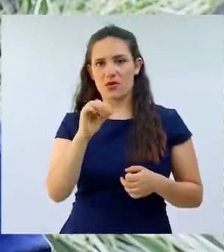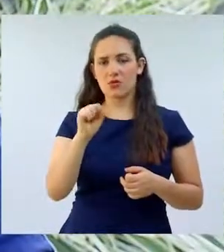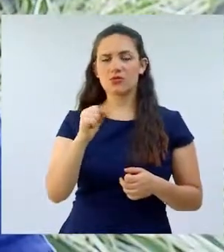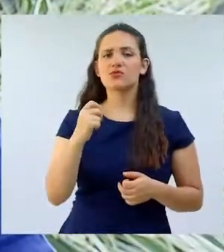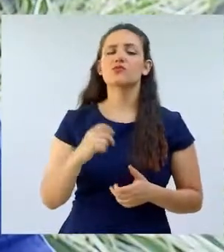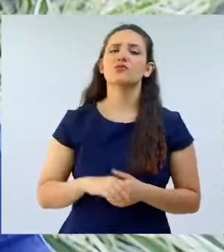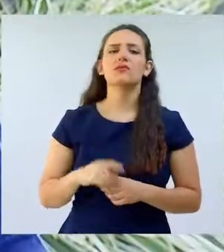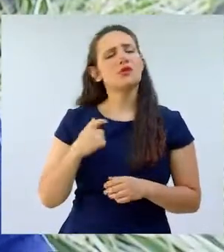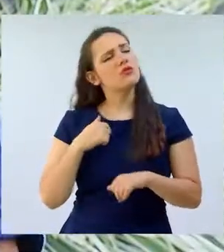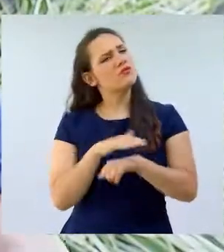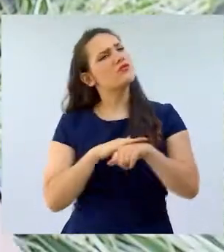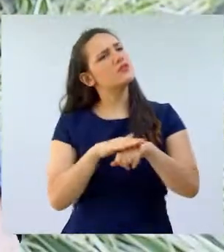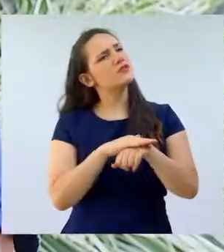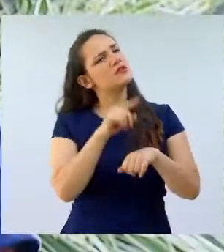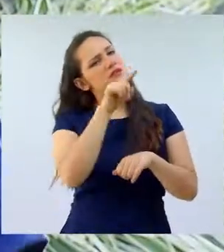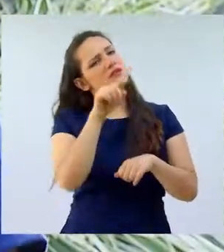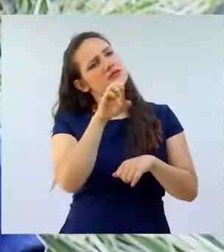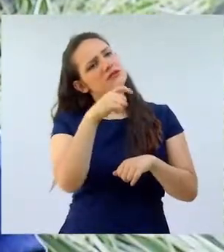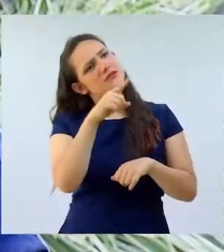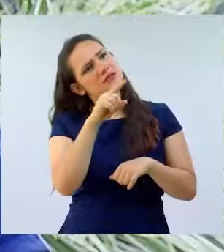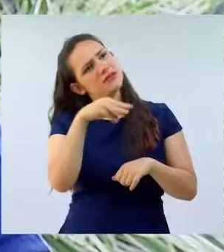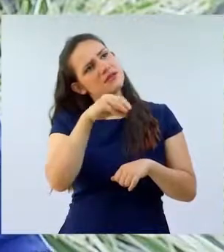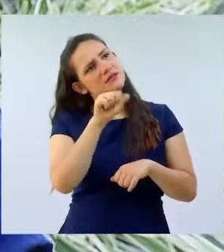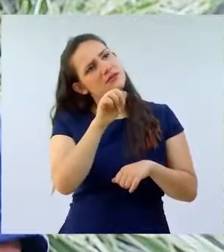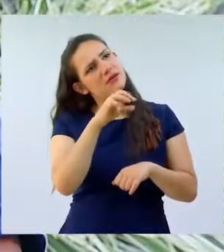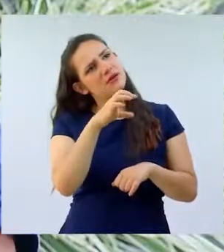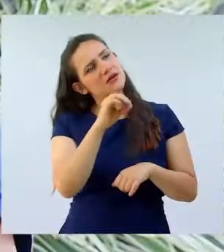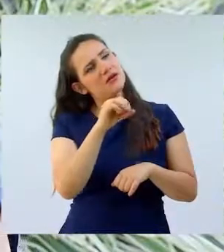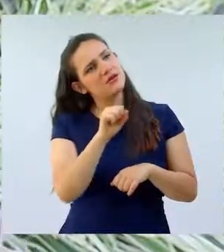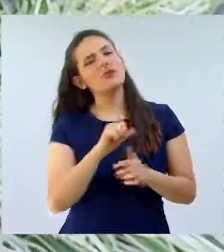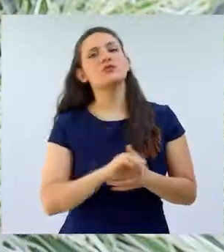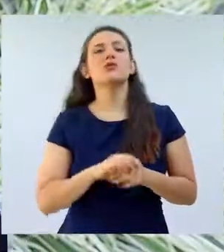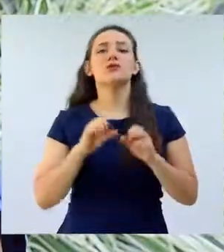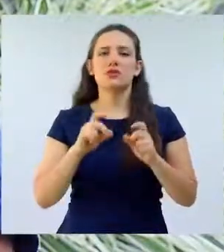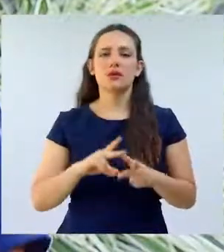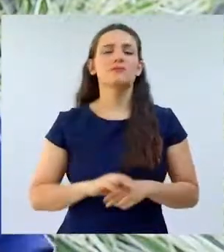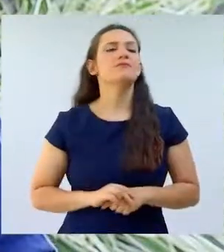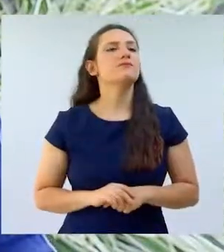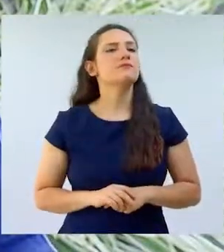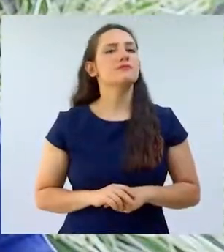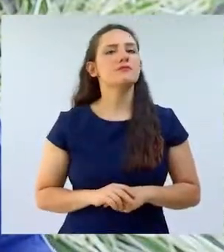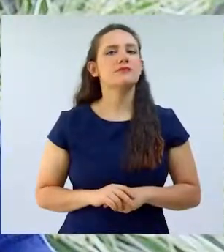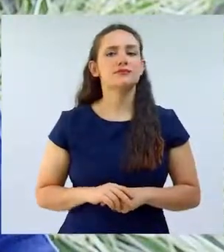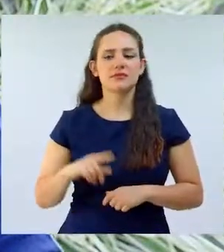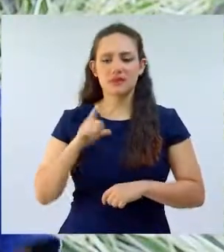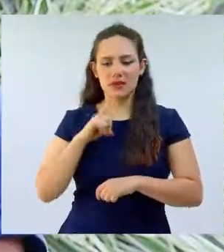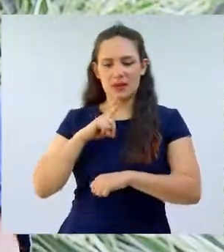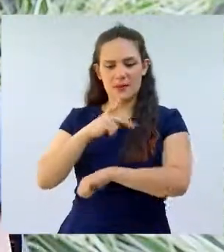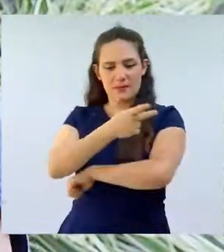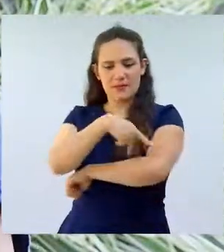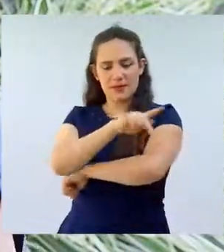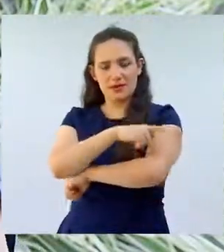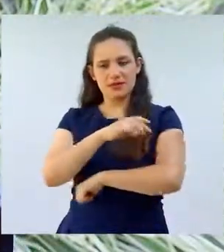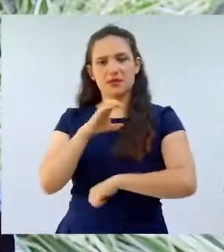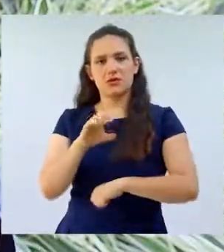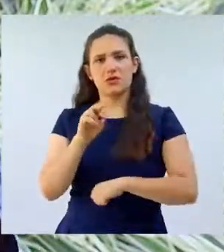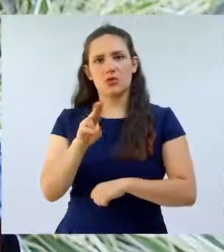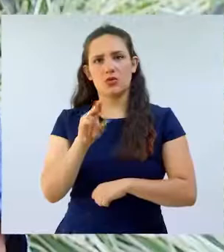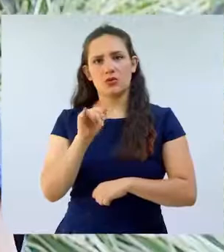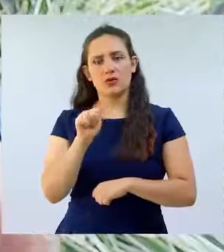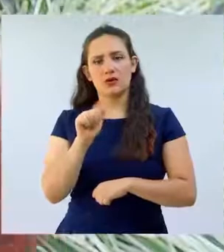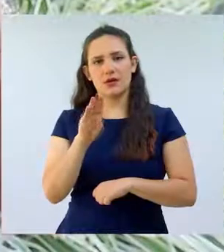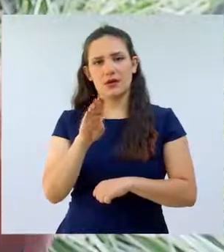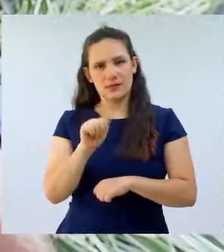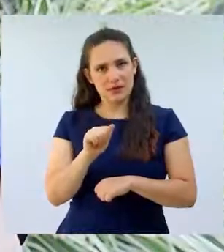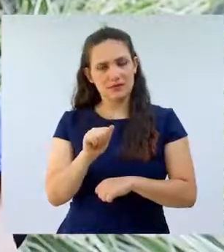E o Zé Marcos, eu fui conversar com o Zé Marcos, bateu um papo, ele falou, Cleir, dá uma olhada lá na Cabeça de Boi, na Praça Cuiabá, que lá